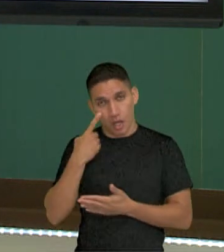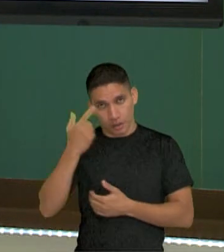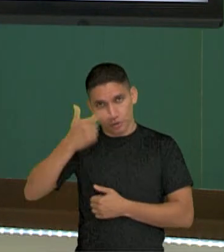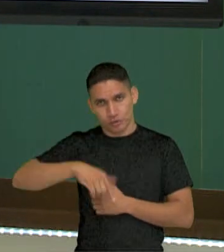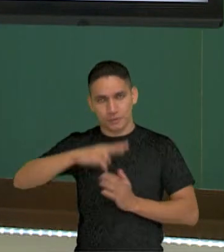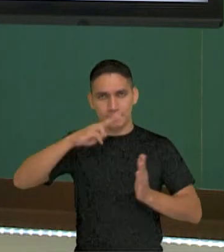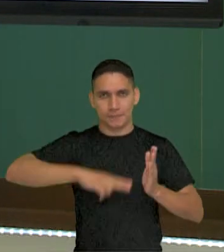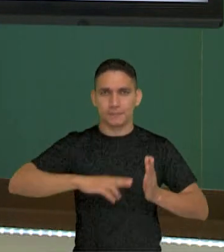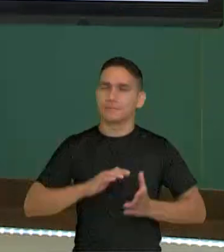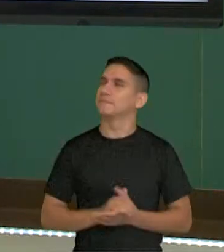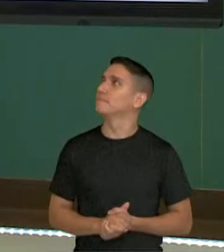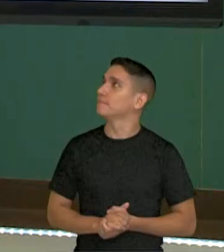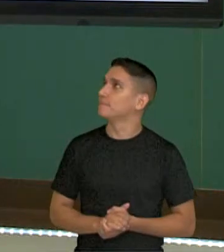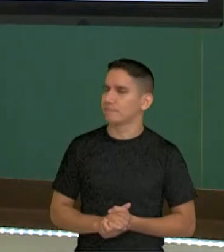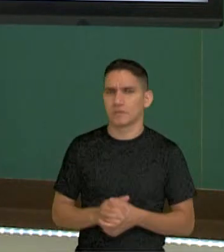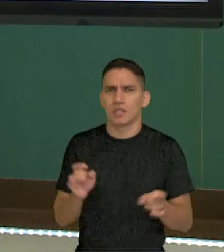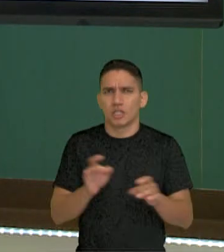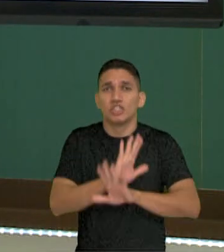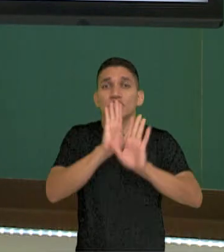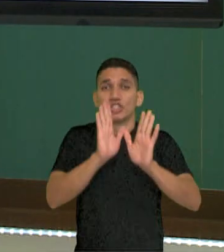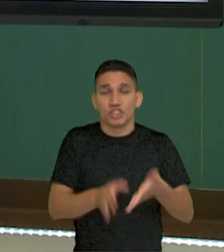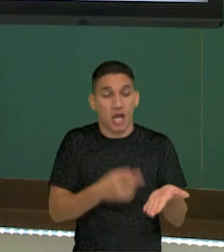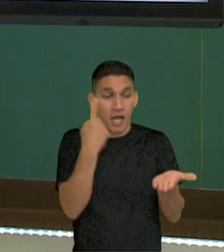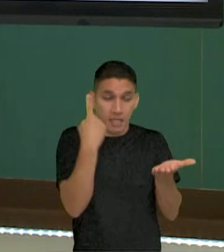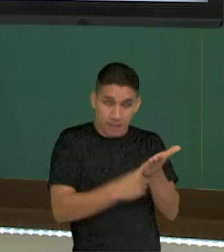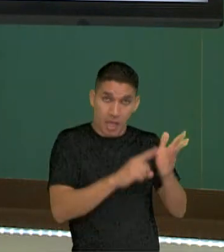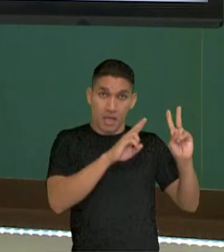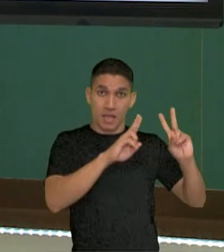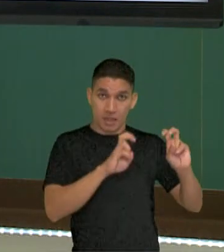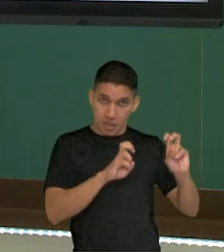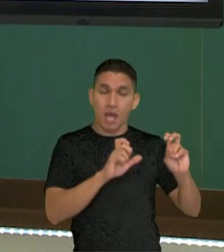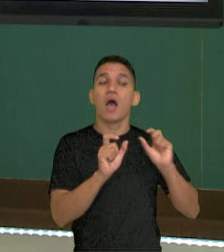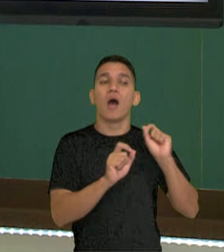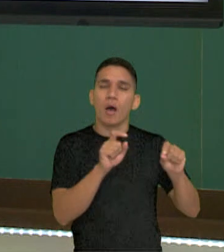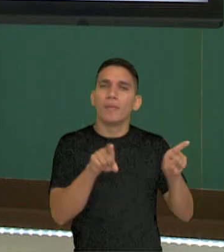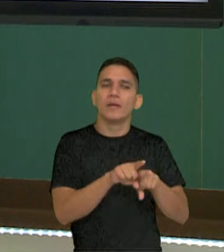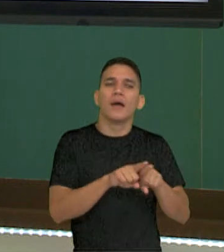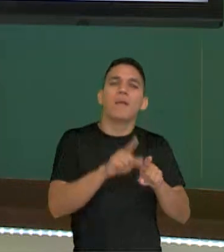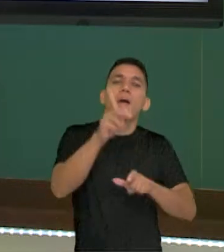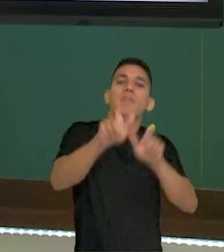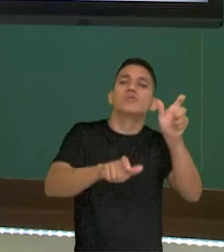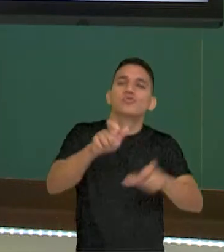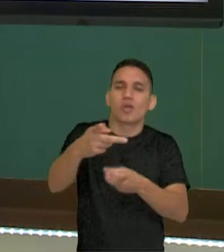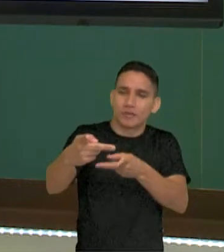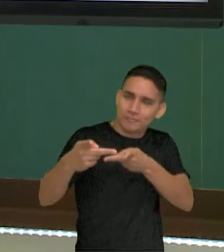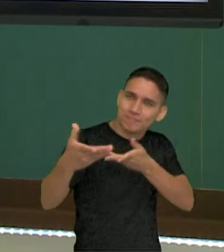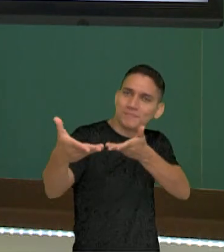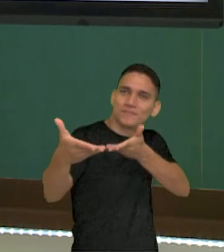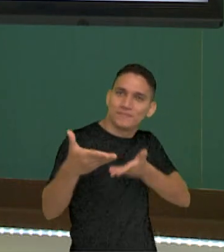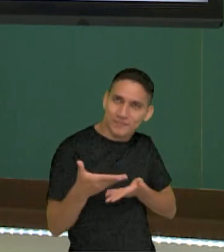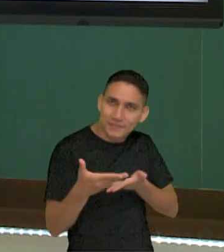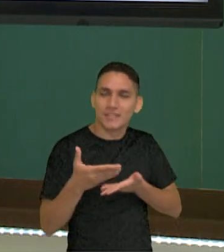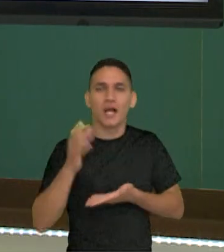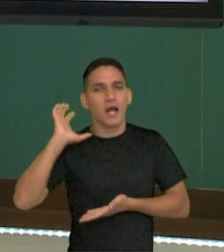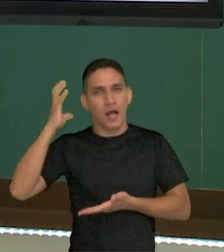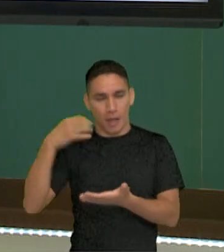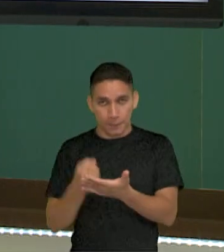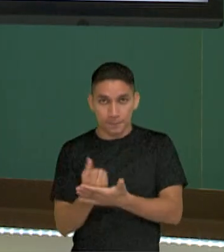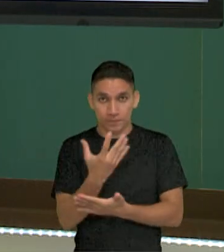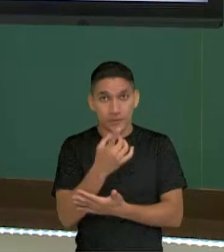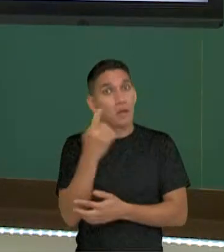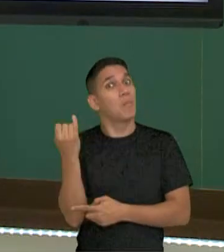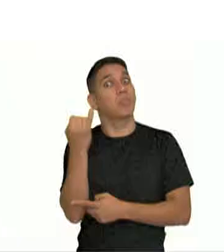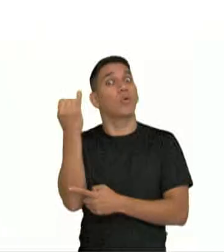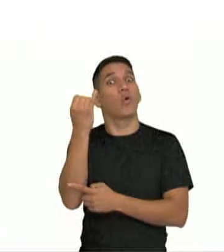novamente. Após definir o tema e os convidados do podcast, é importante planejar